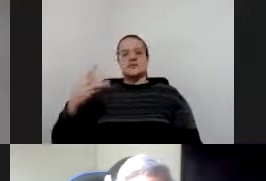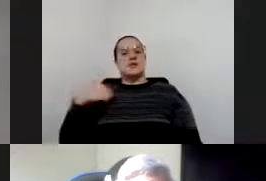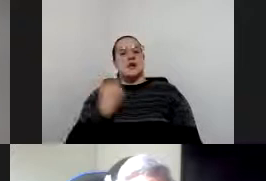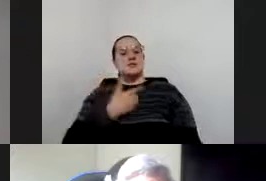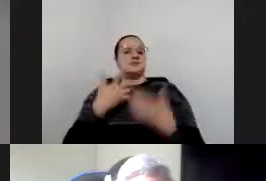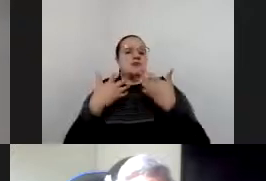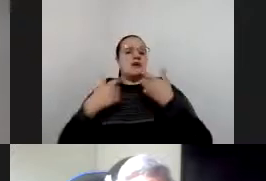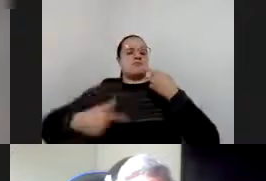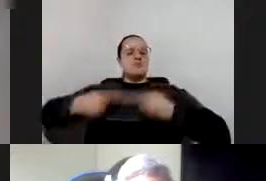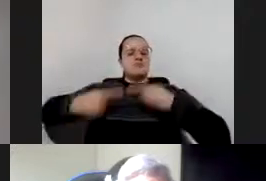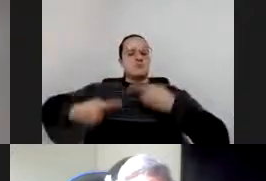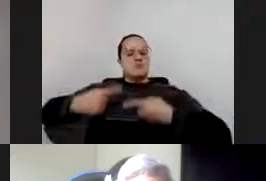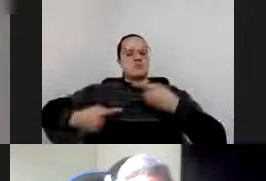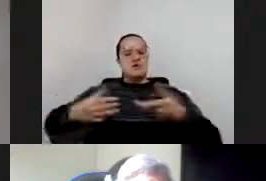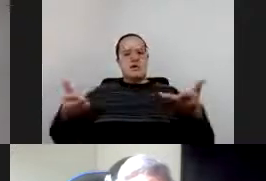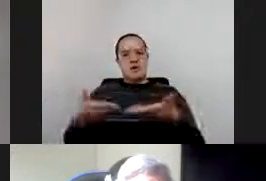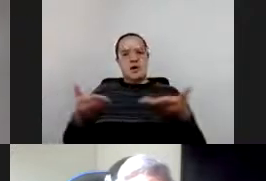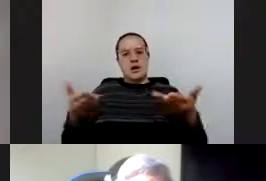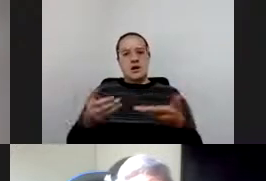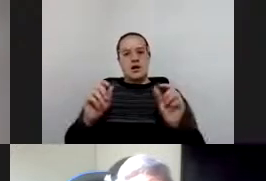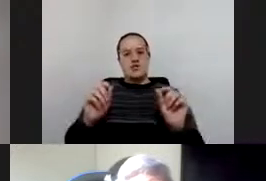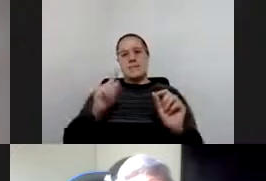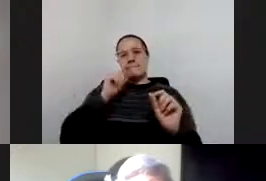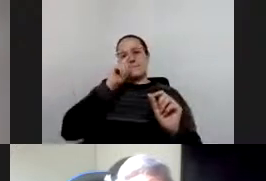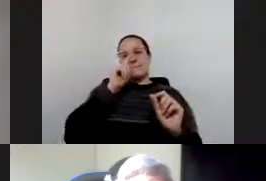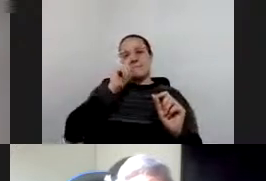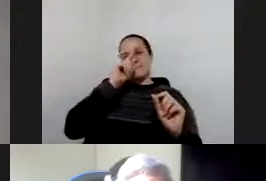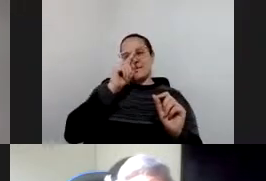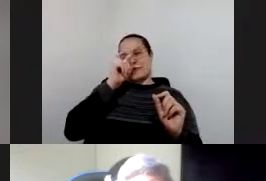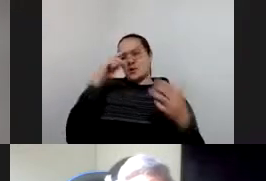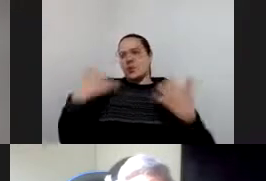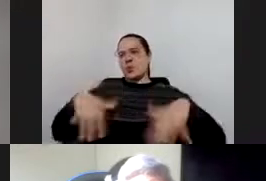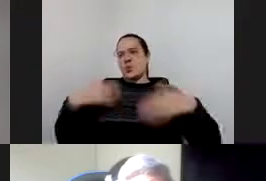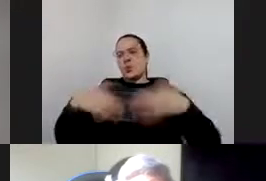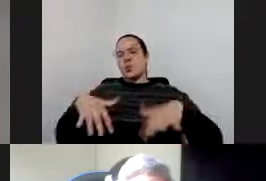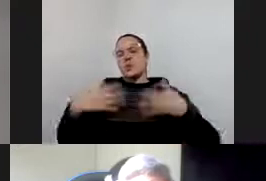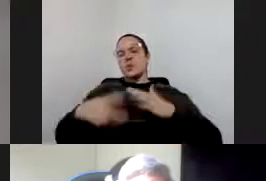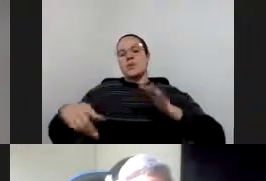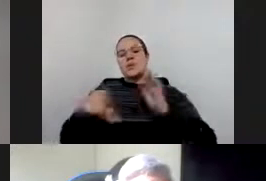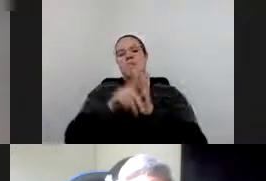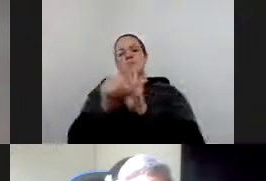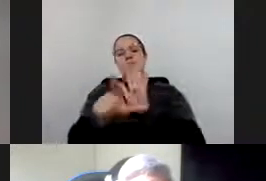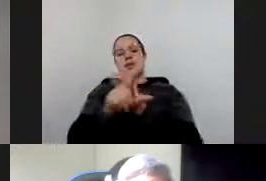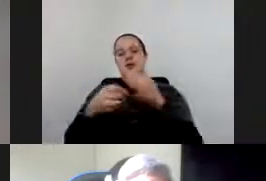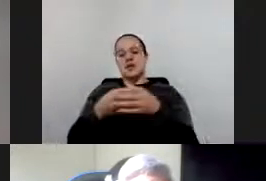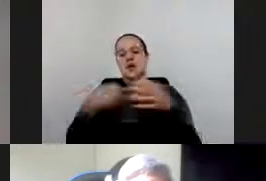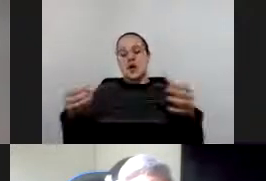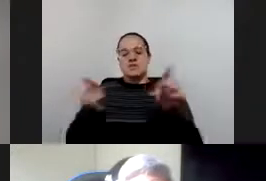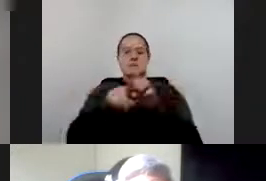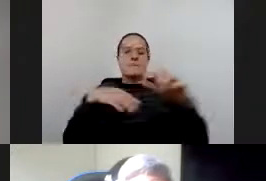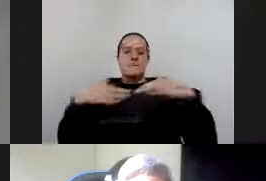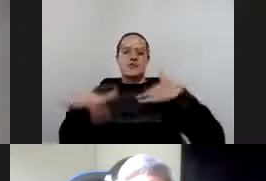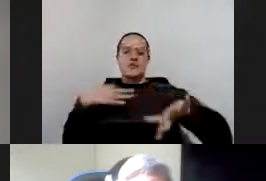o momento atual, os perigos que ameaçam a lei de cotas e o movimento de inclusão das pessoas com